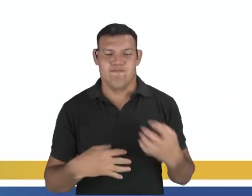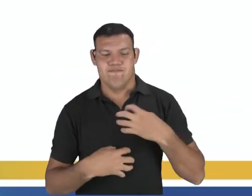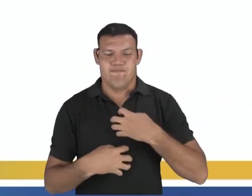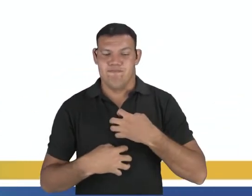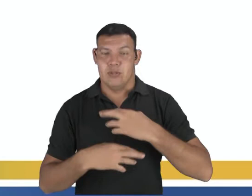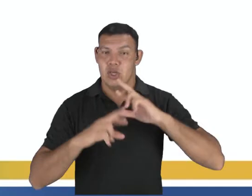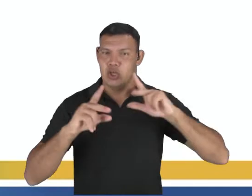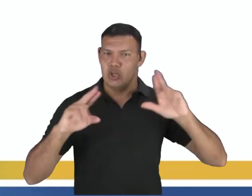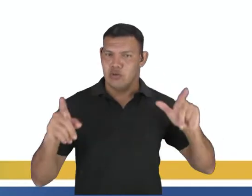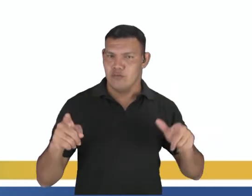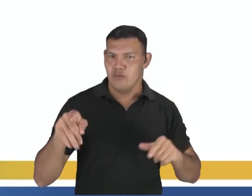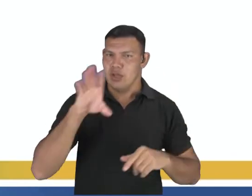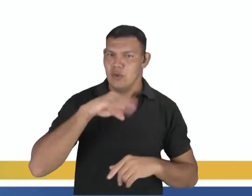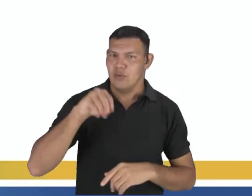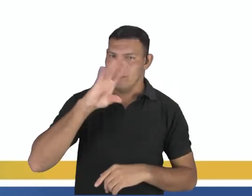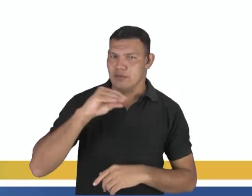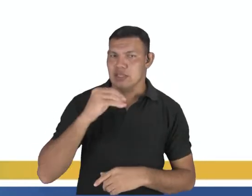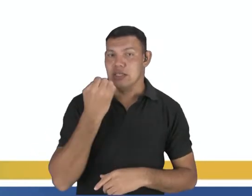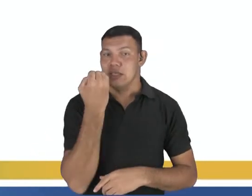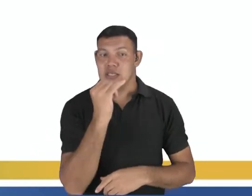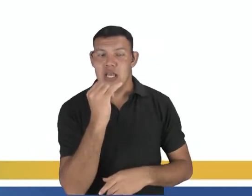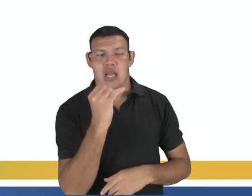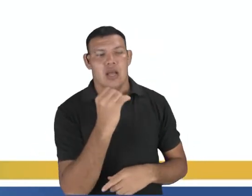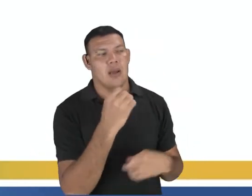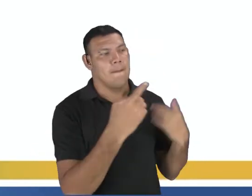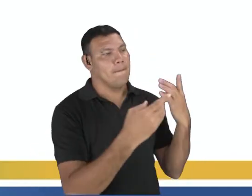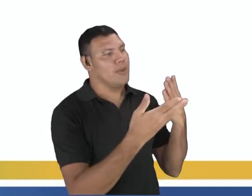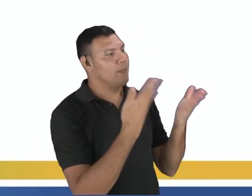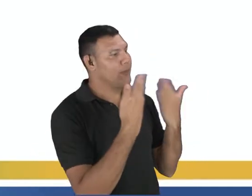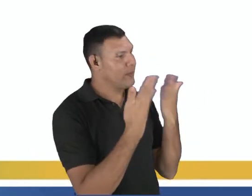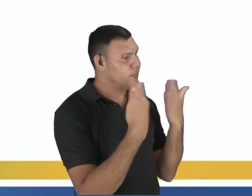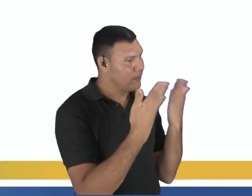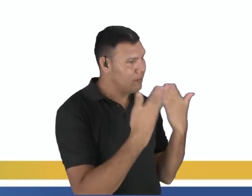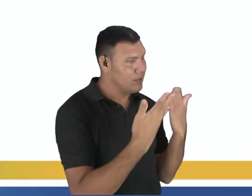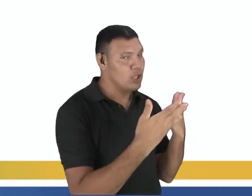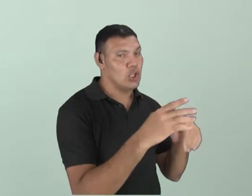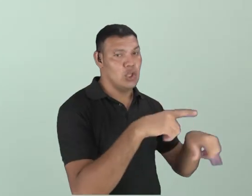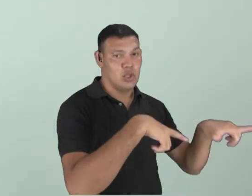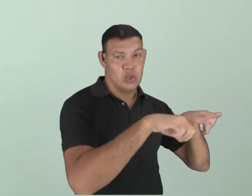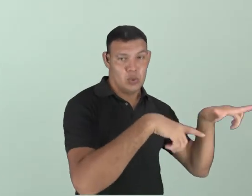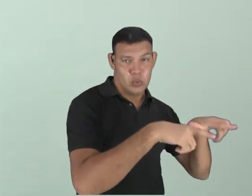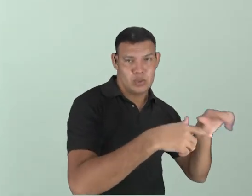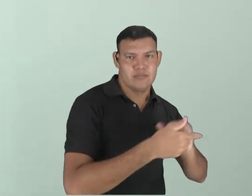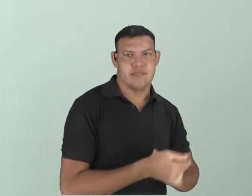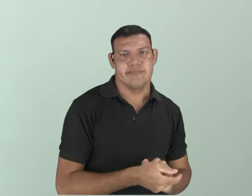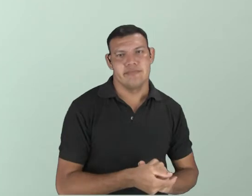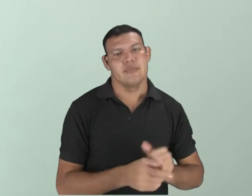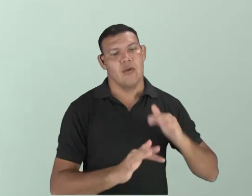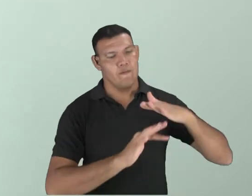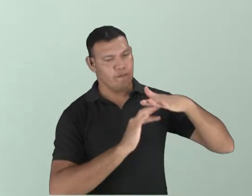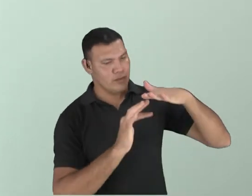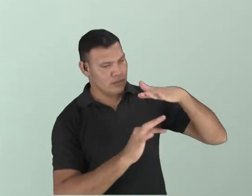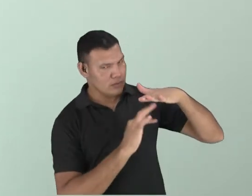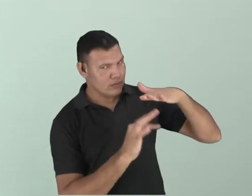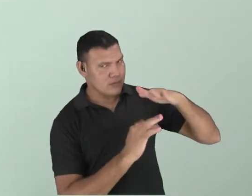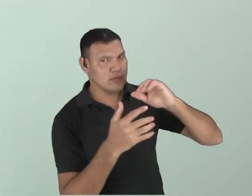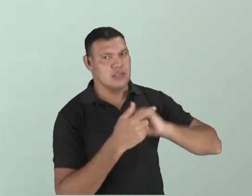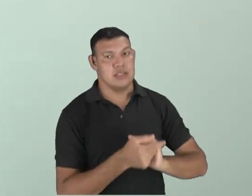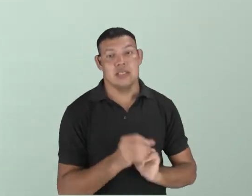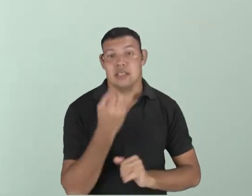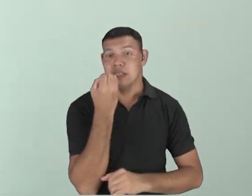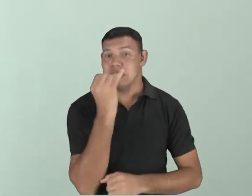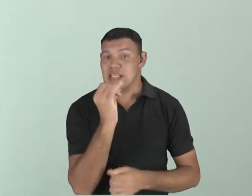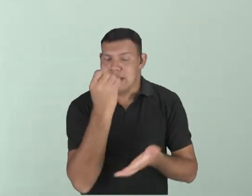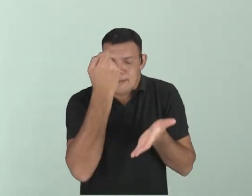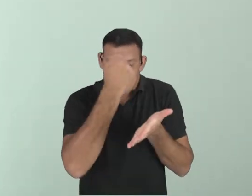você está numa conversa lá no seu trabalho, também é diferente. Você vai precisar de um pouco mais de formalidade. E se você vai